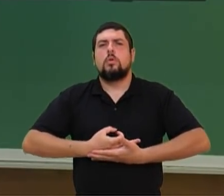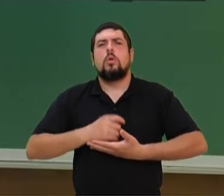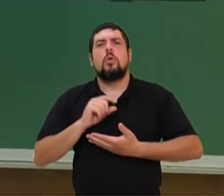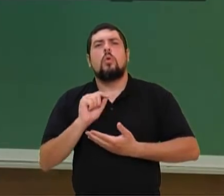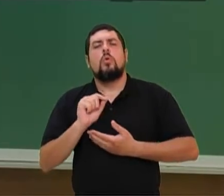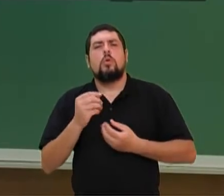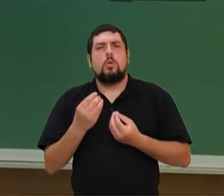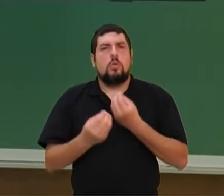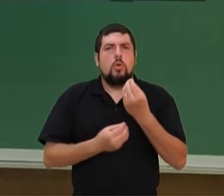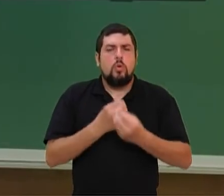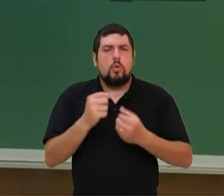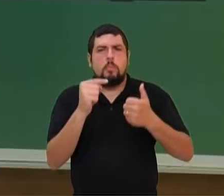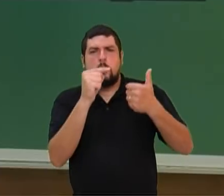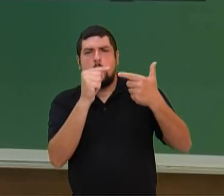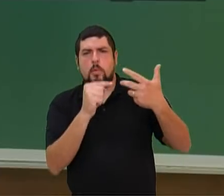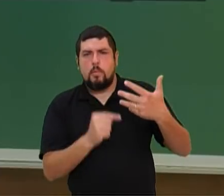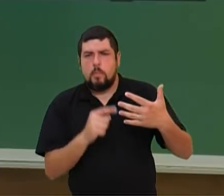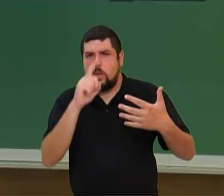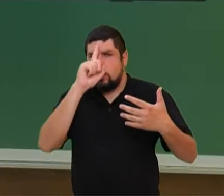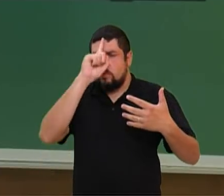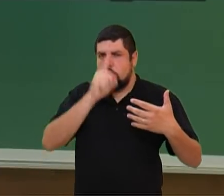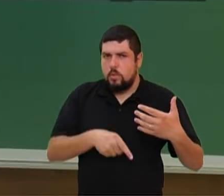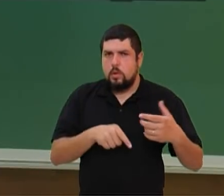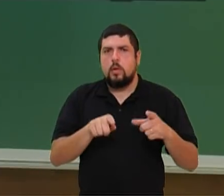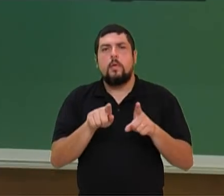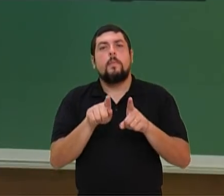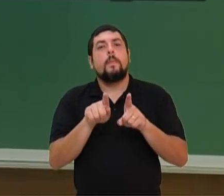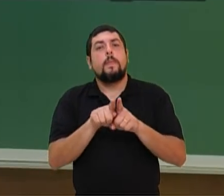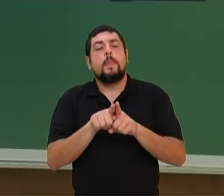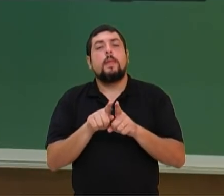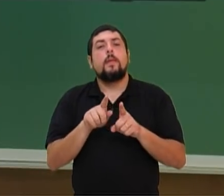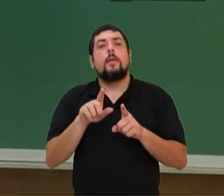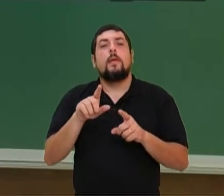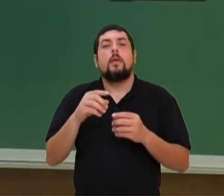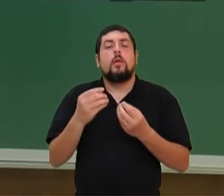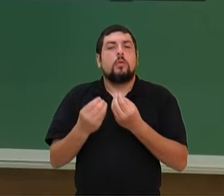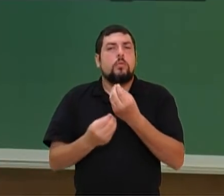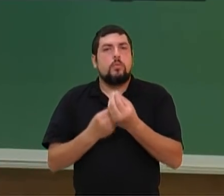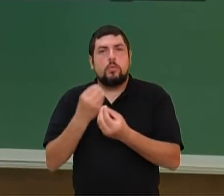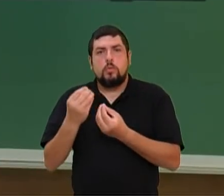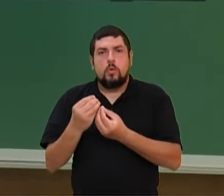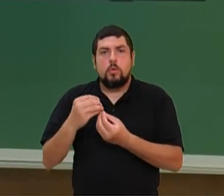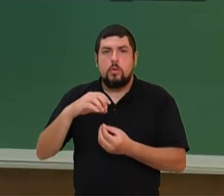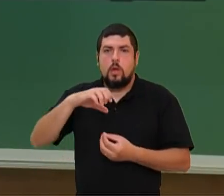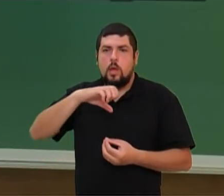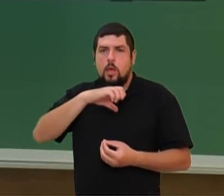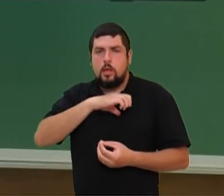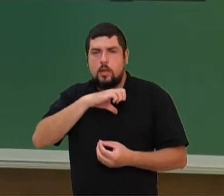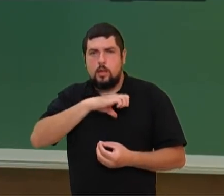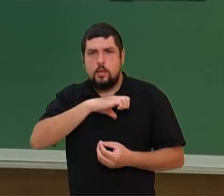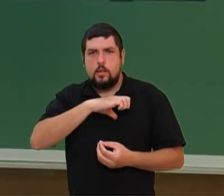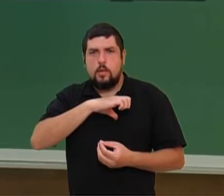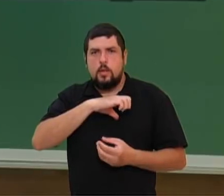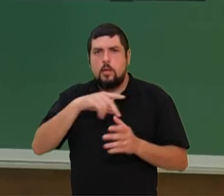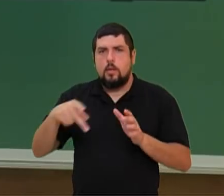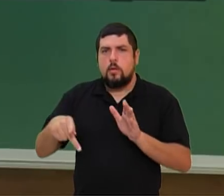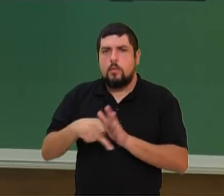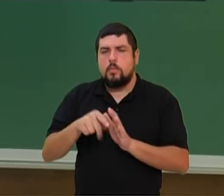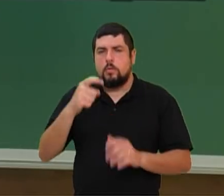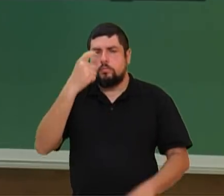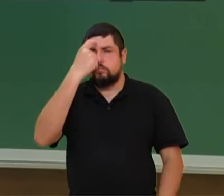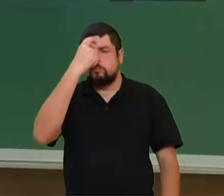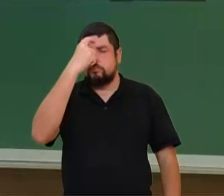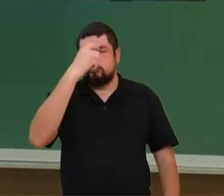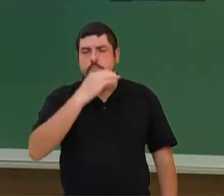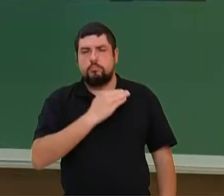com os preceitos aqui dos mandamentos, como as questões da ordem ética do hinduísmo, que é seguir a sua